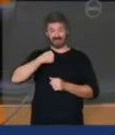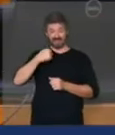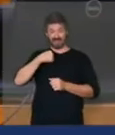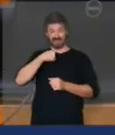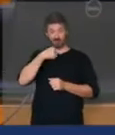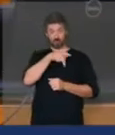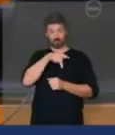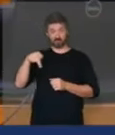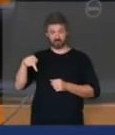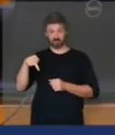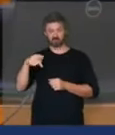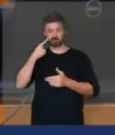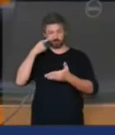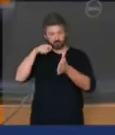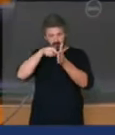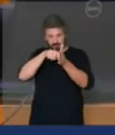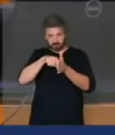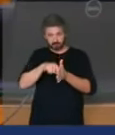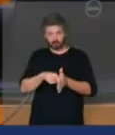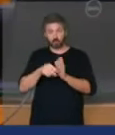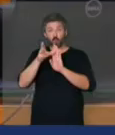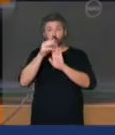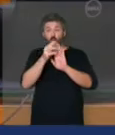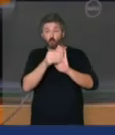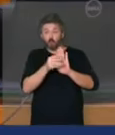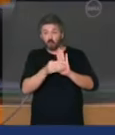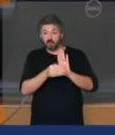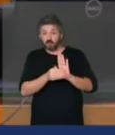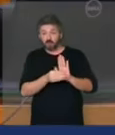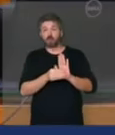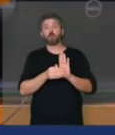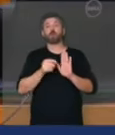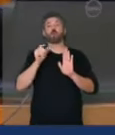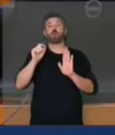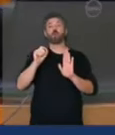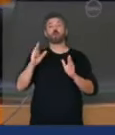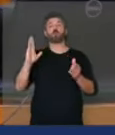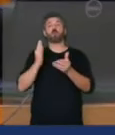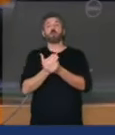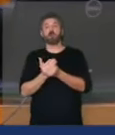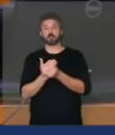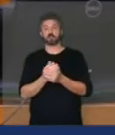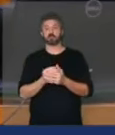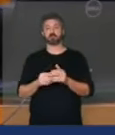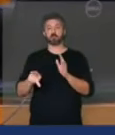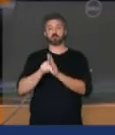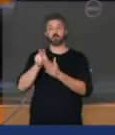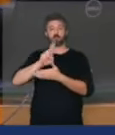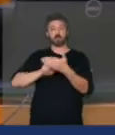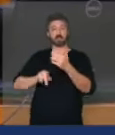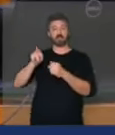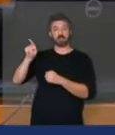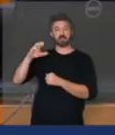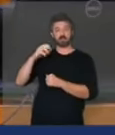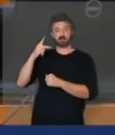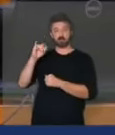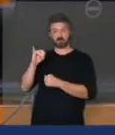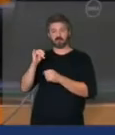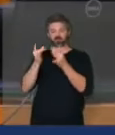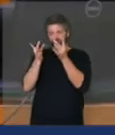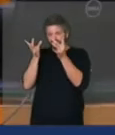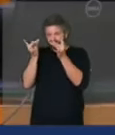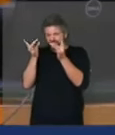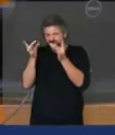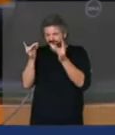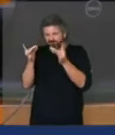presidência analisará o teor e a aptidão processual do relatório da CPI de forma